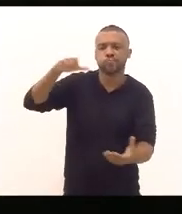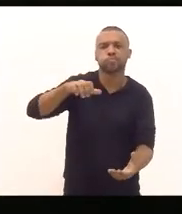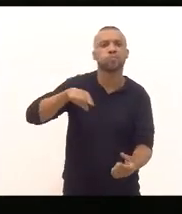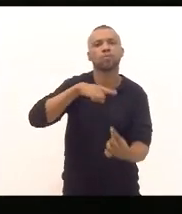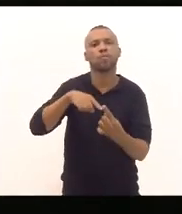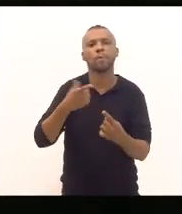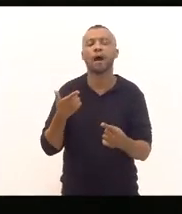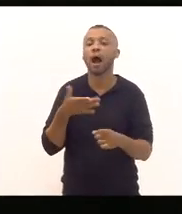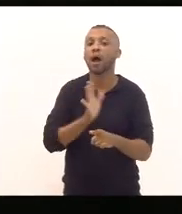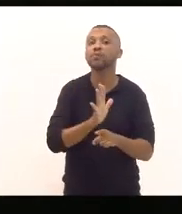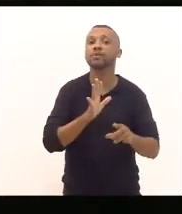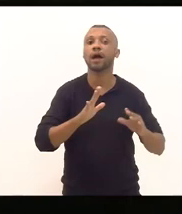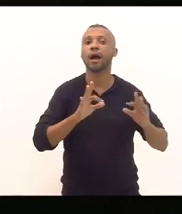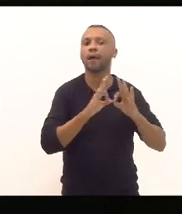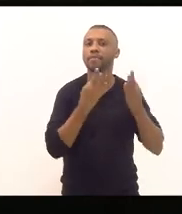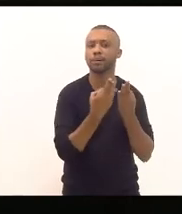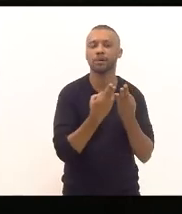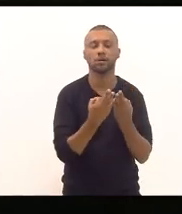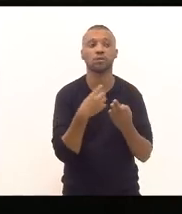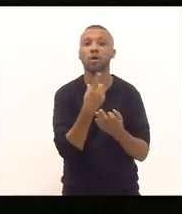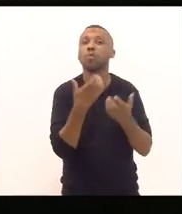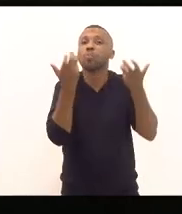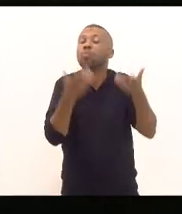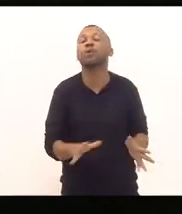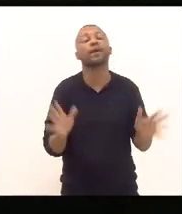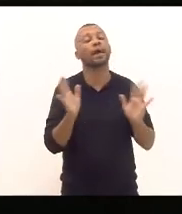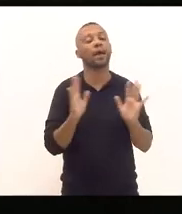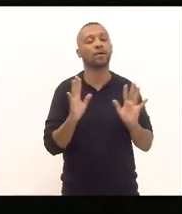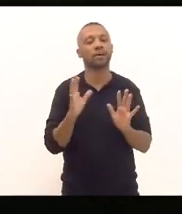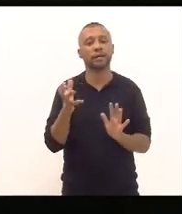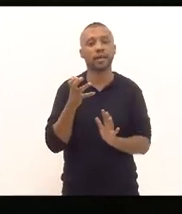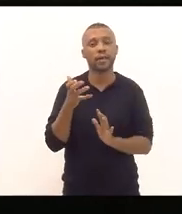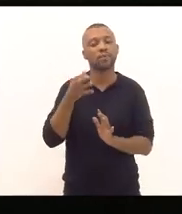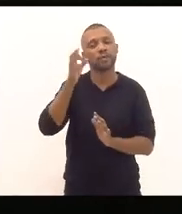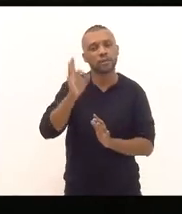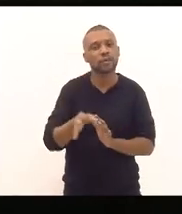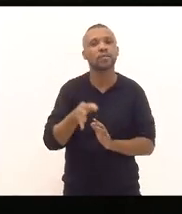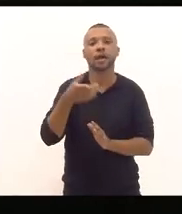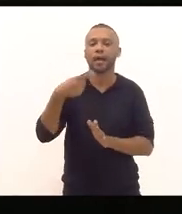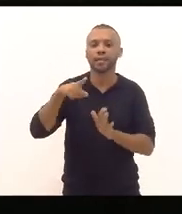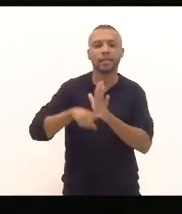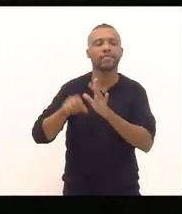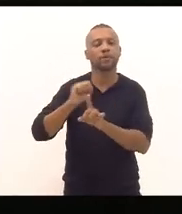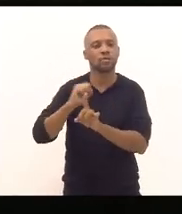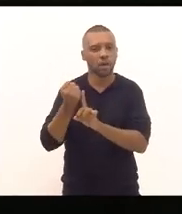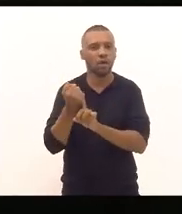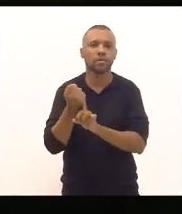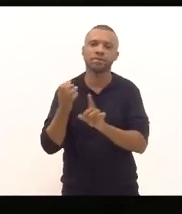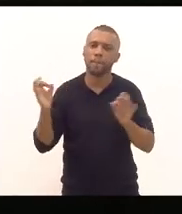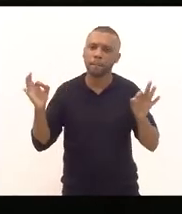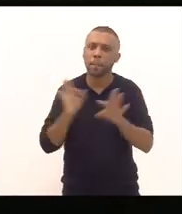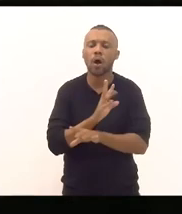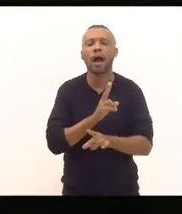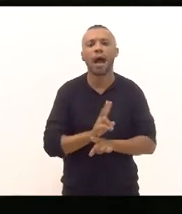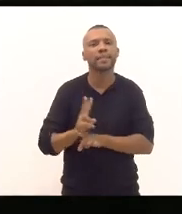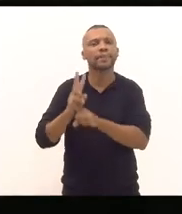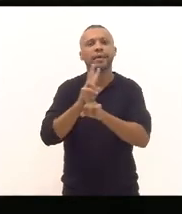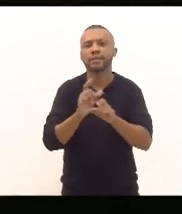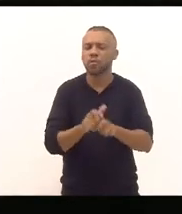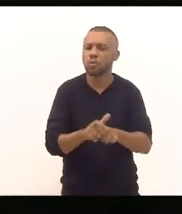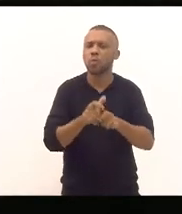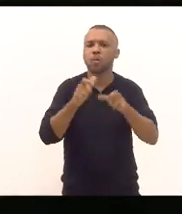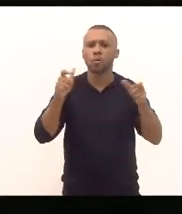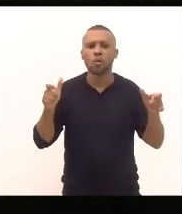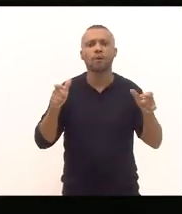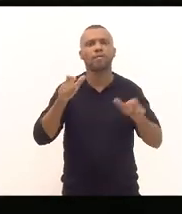a sua casa é isso que nós não desejamos mais acreditamos sim que a testa social seja a pena que atenda maior